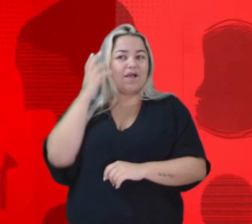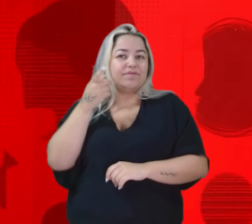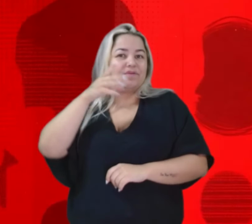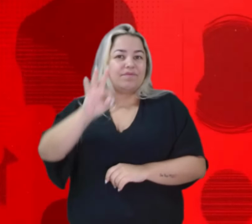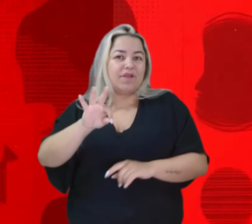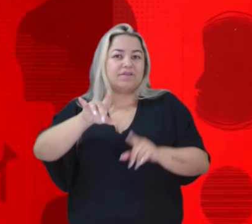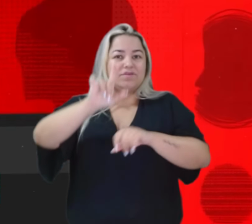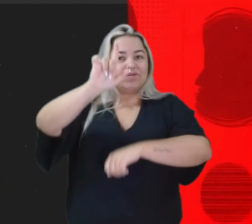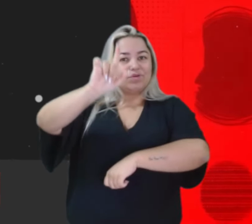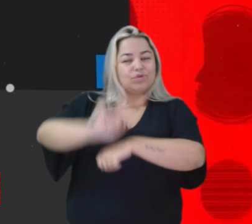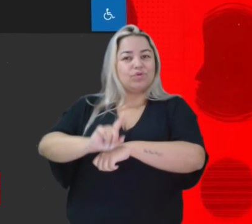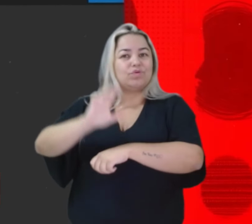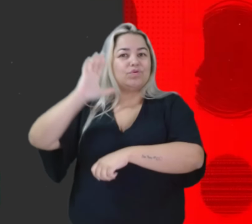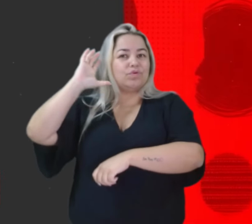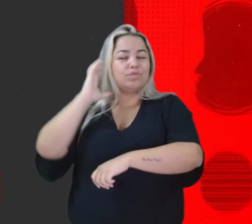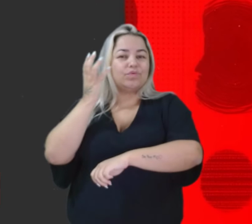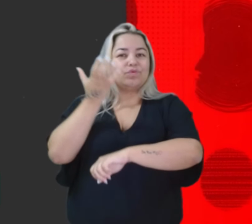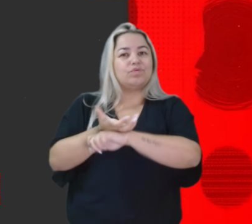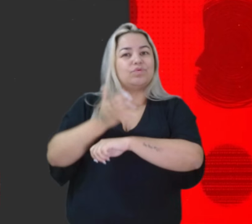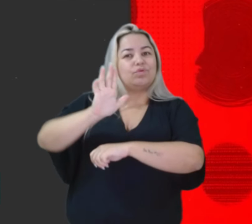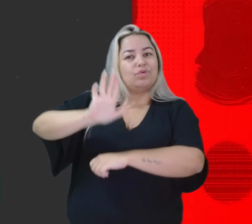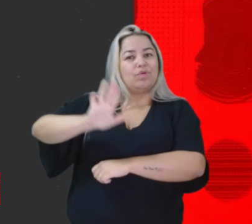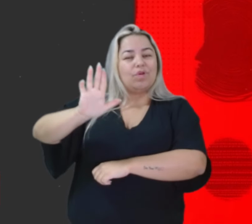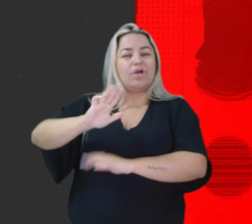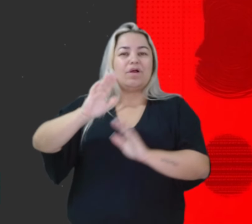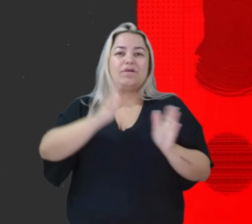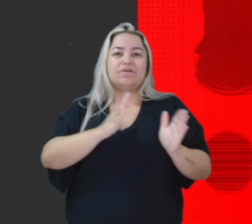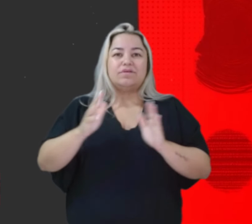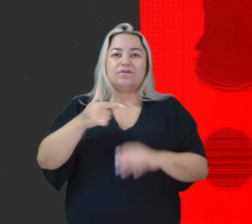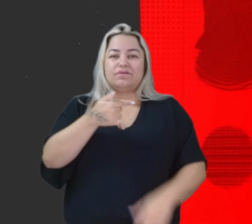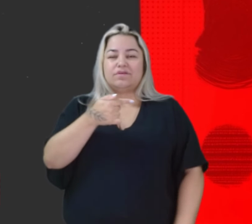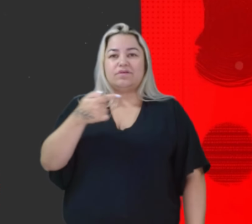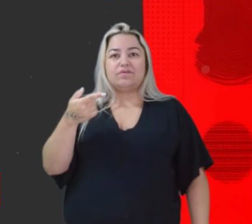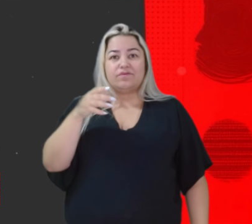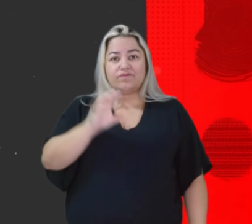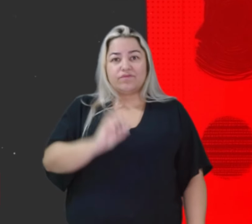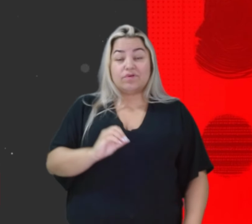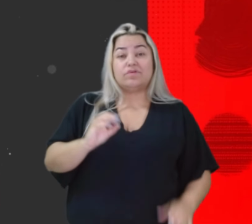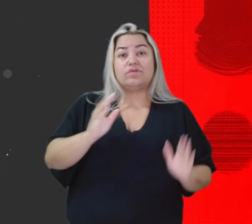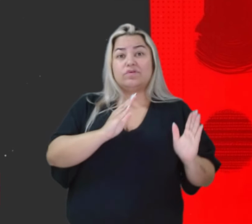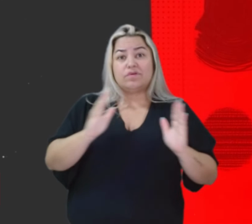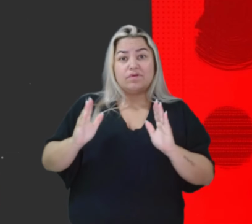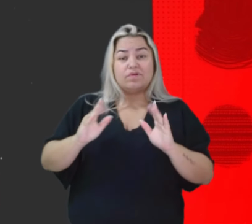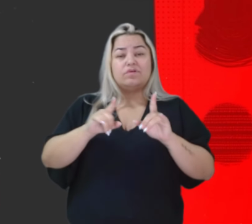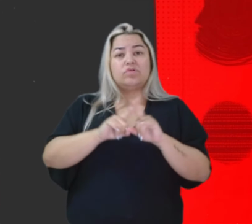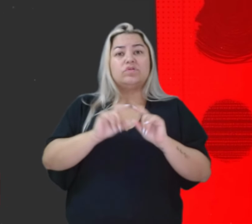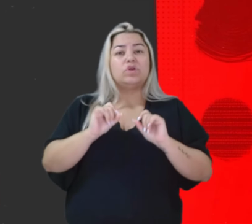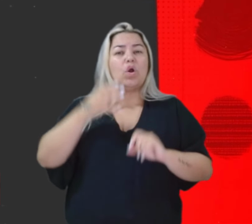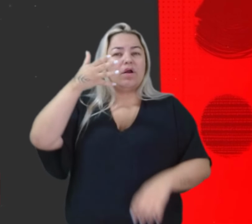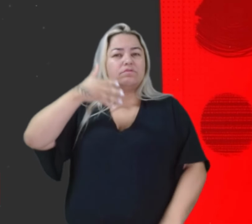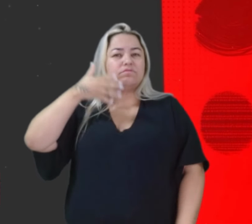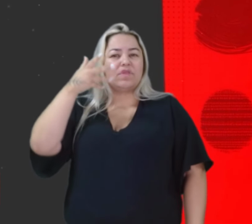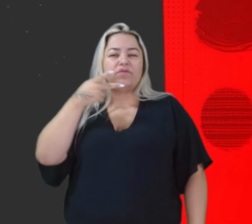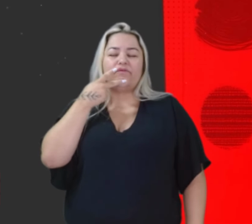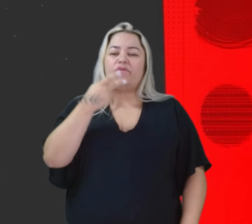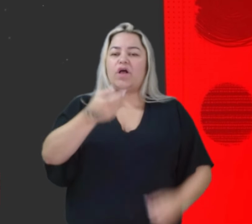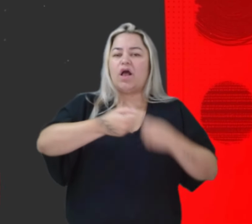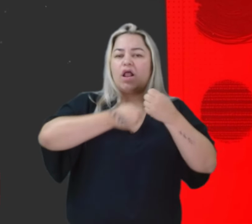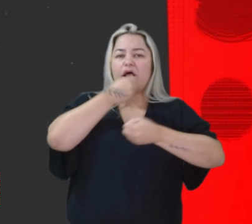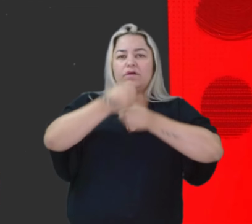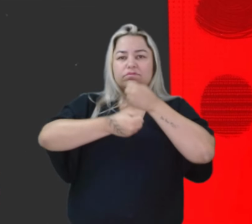a gestão do podcast do Lula, com mais de 720 episódios produzidos. Seus discursos, pronunciamentos